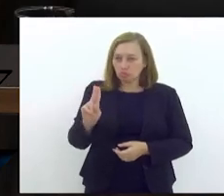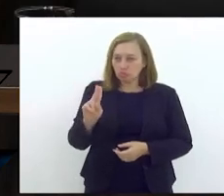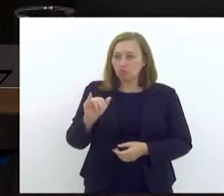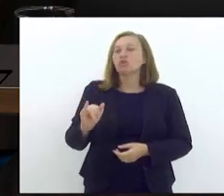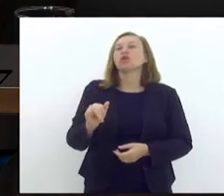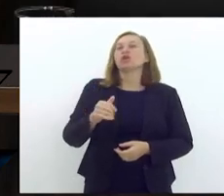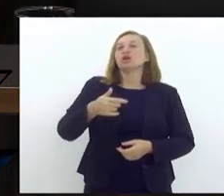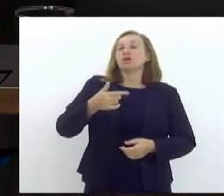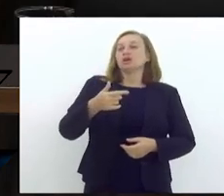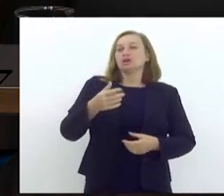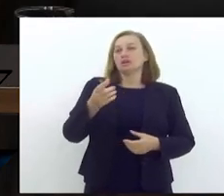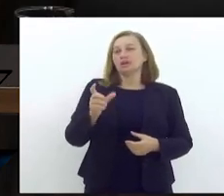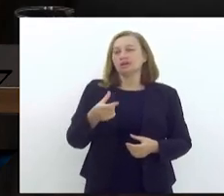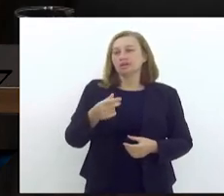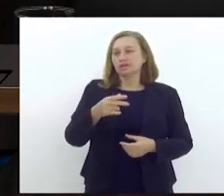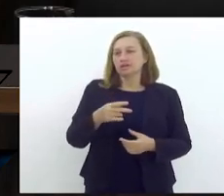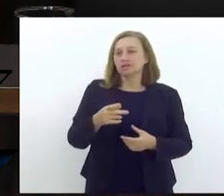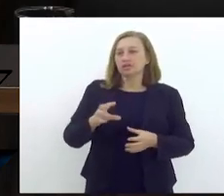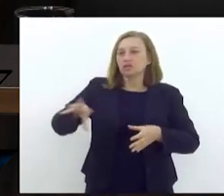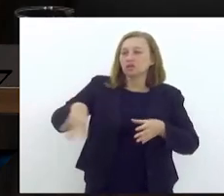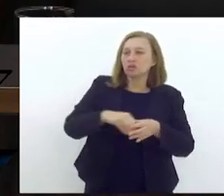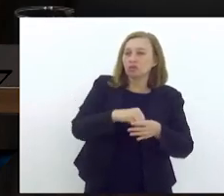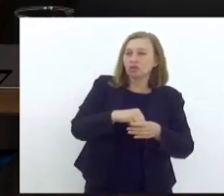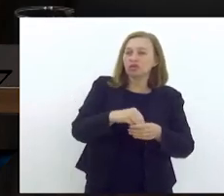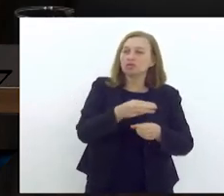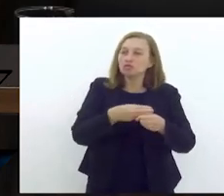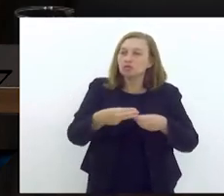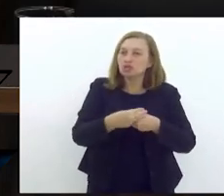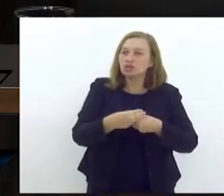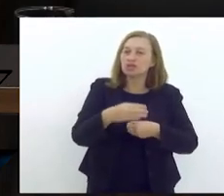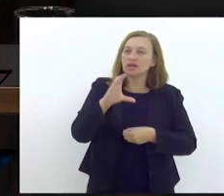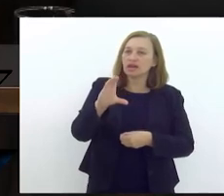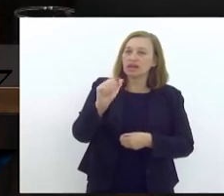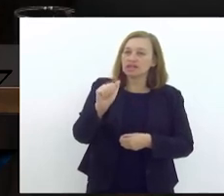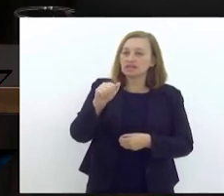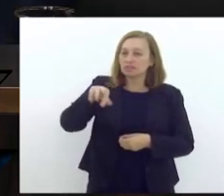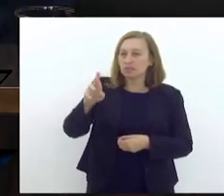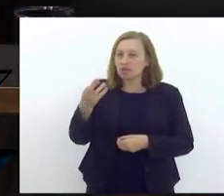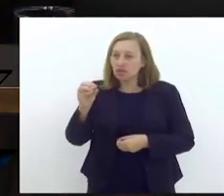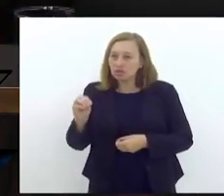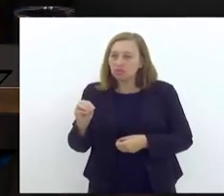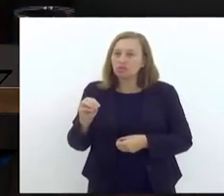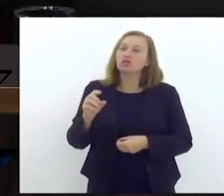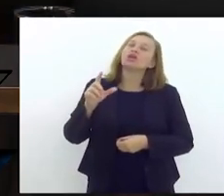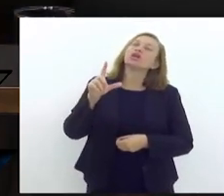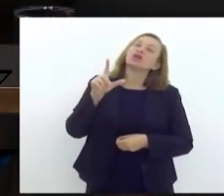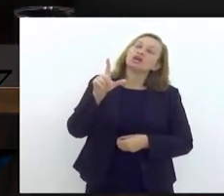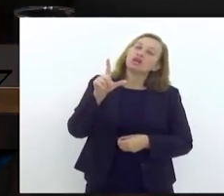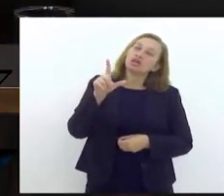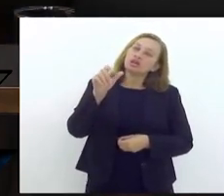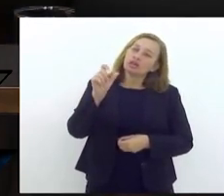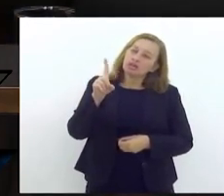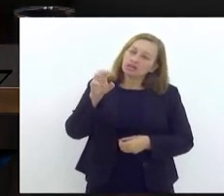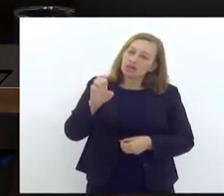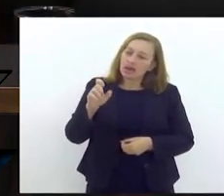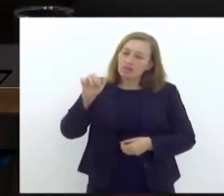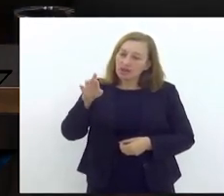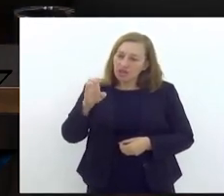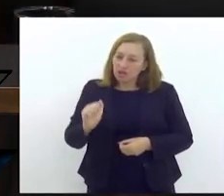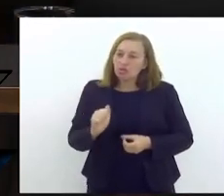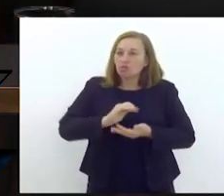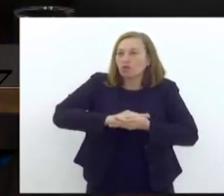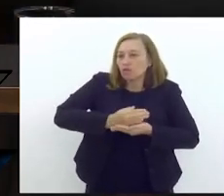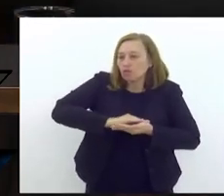de passageiros passando a incluir os municípios de Casimiro de Abreu Rio das Ostras Macaé Carapebus